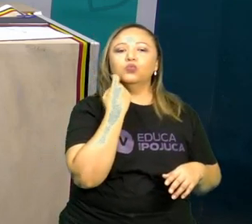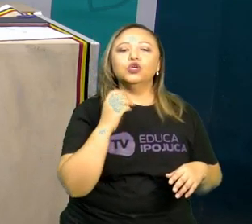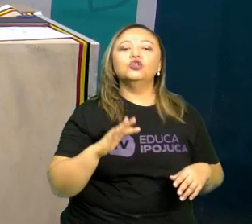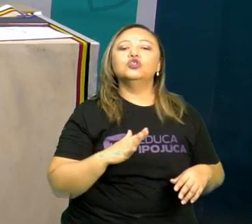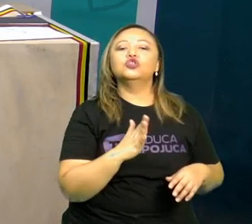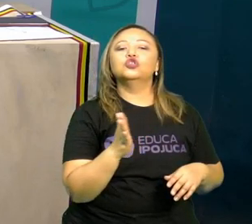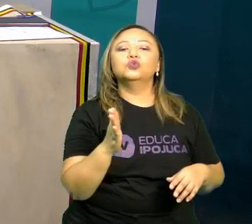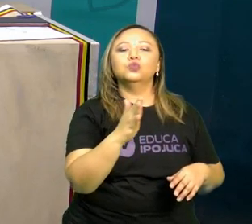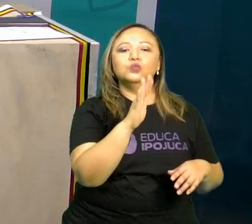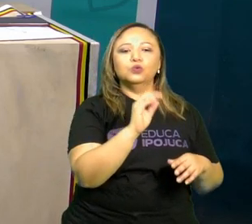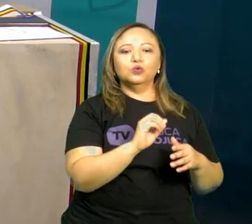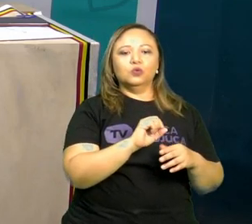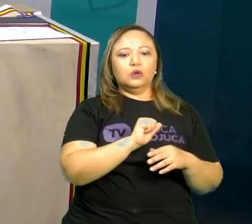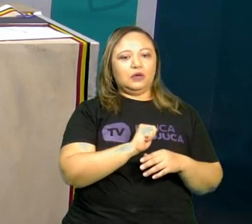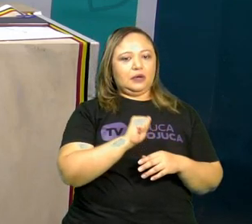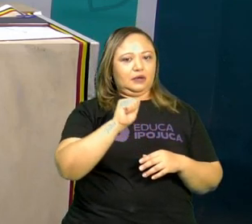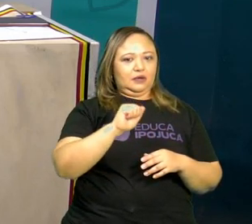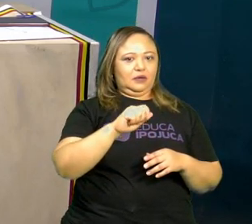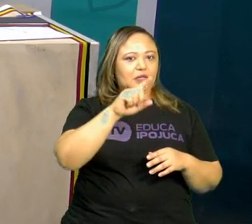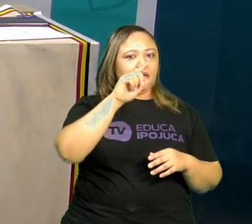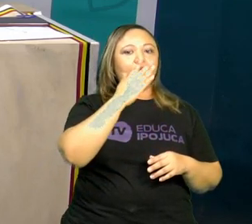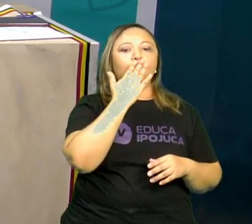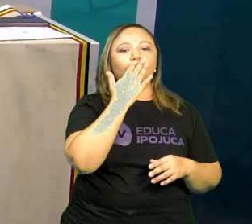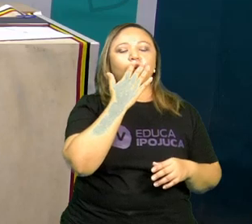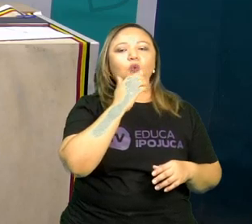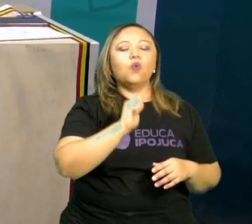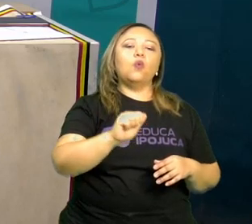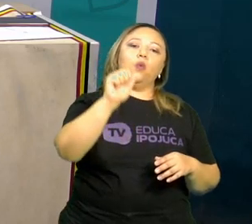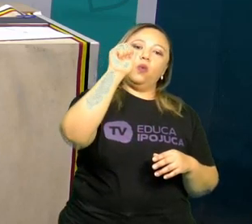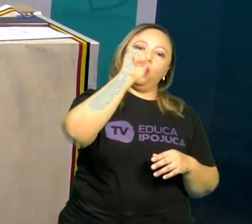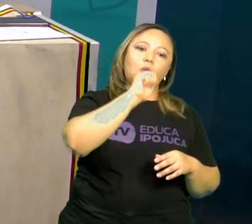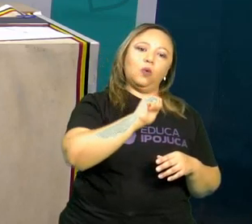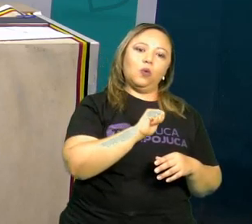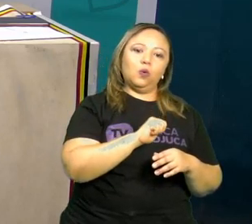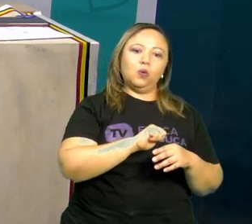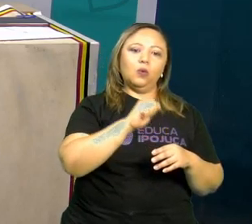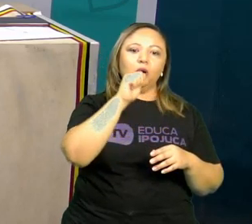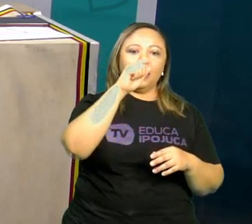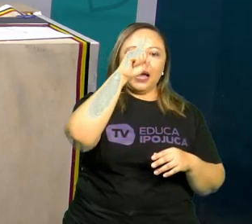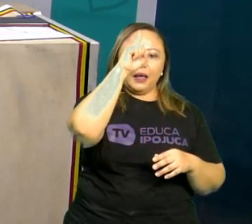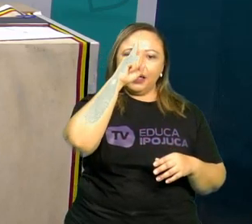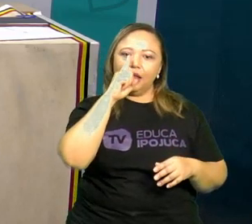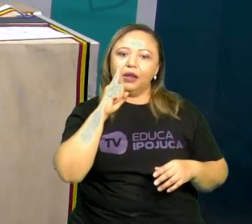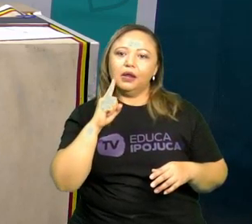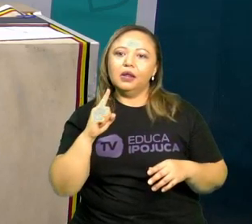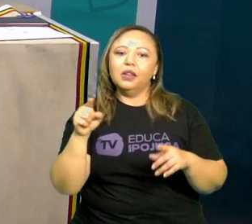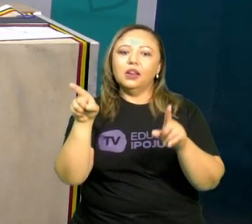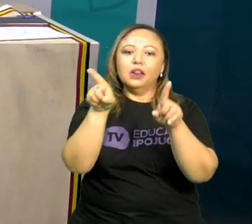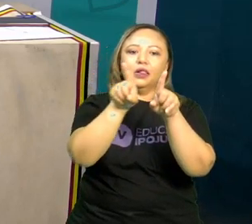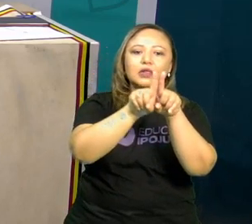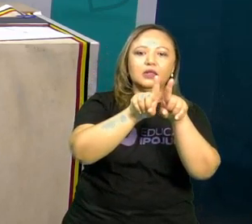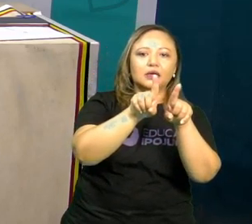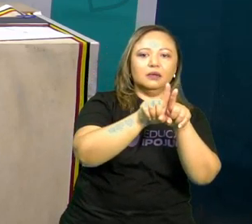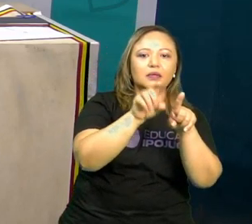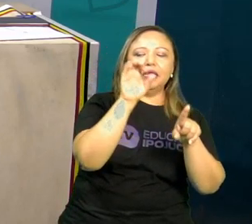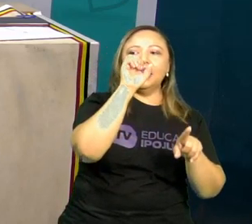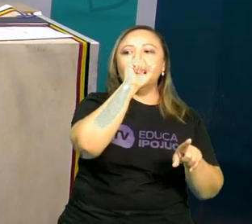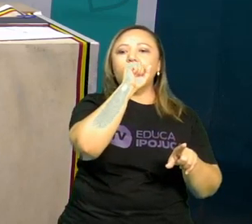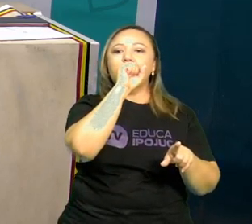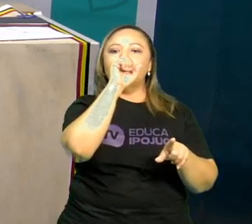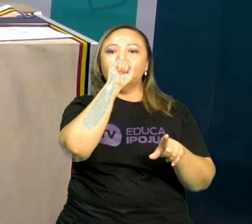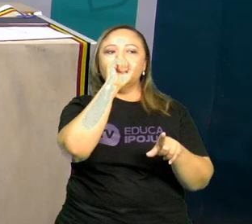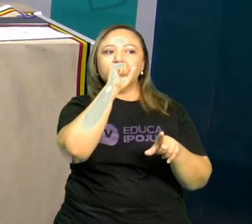amarelo com laranja muito bem mas também tem mais um